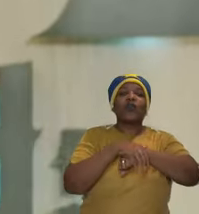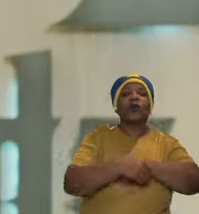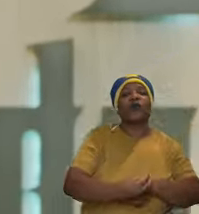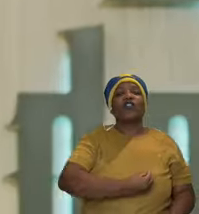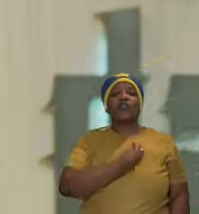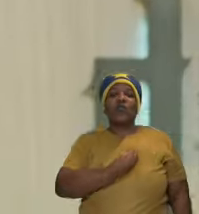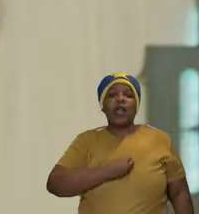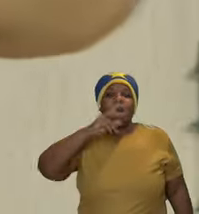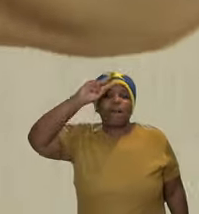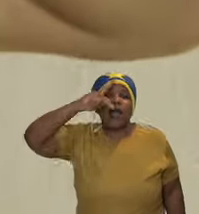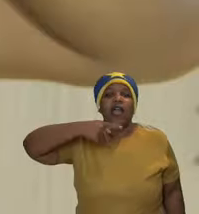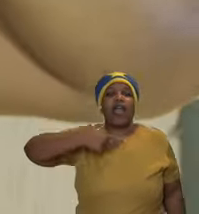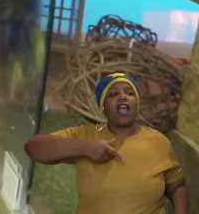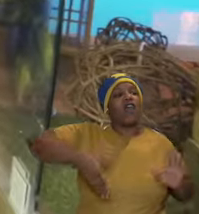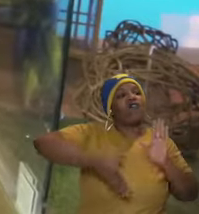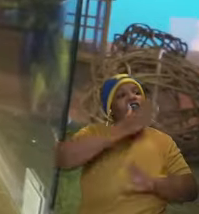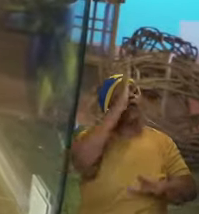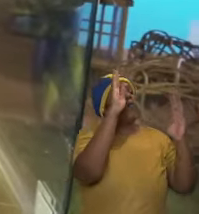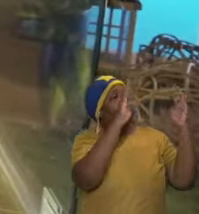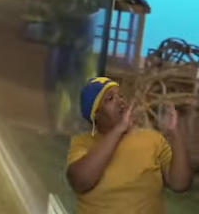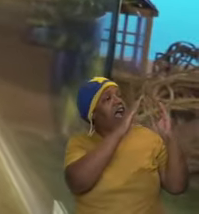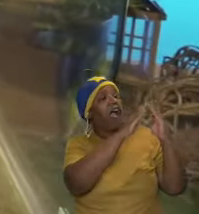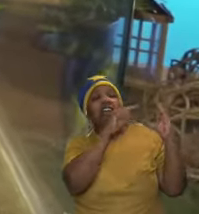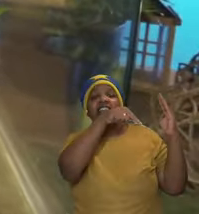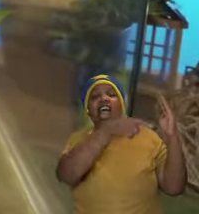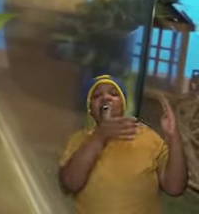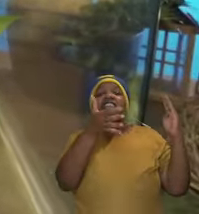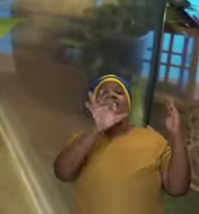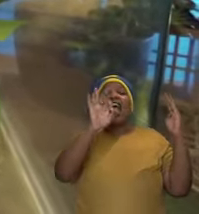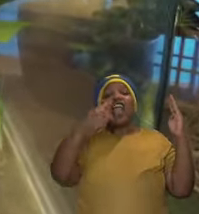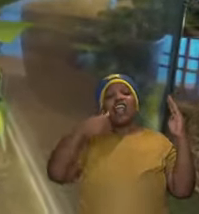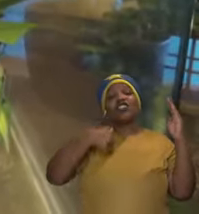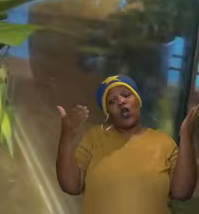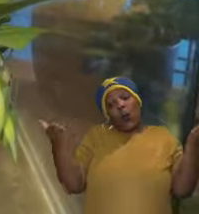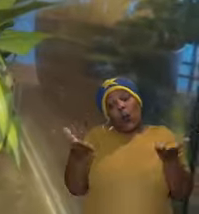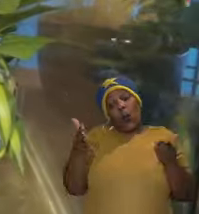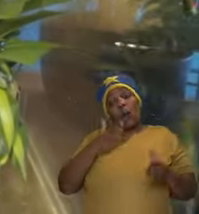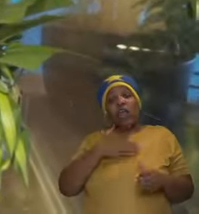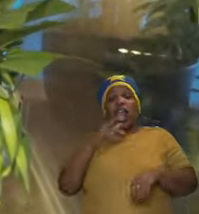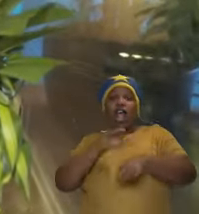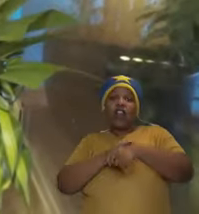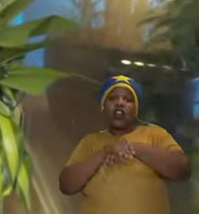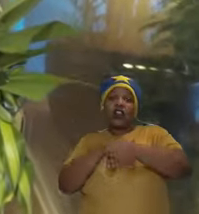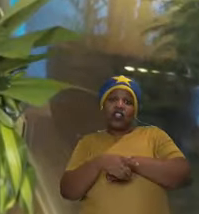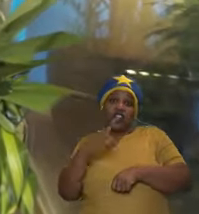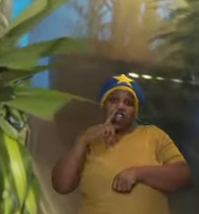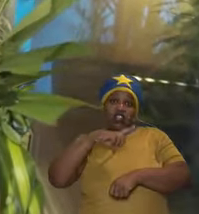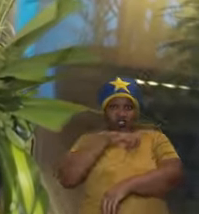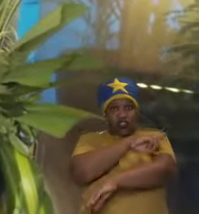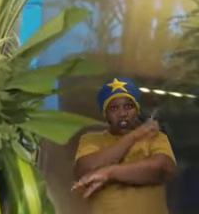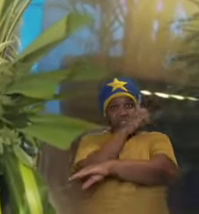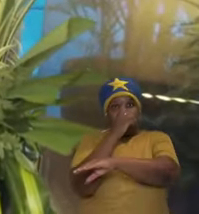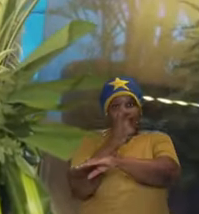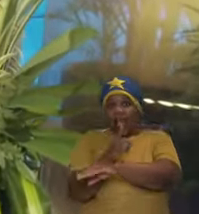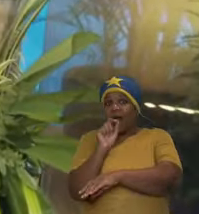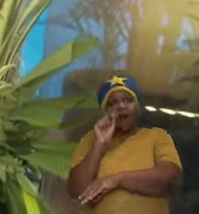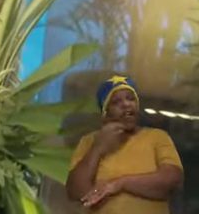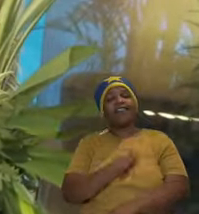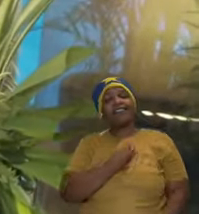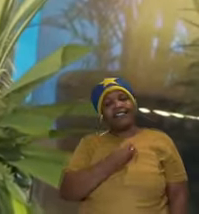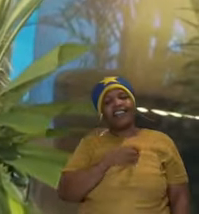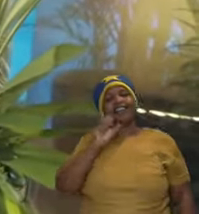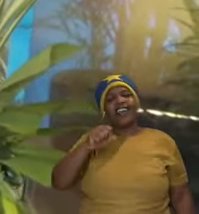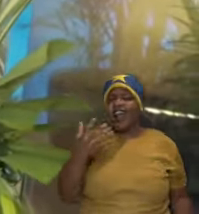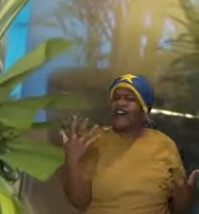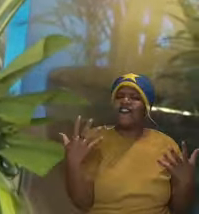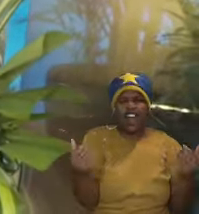pra mim. Só vou pra casa às 10. Hoje é minha noite. Eu tirei o dia pra viver assim. Só